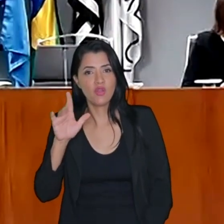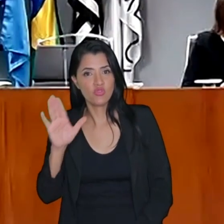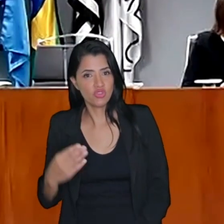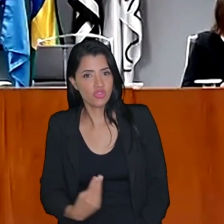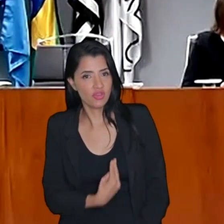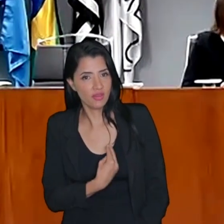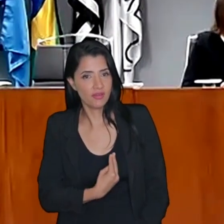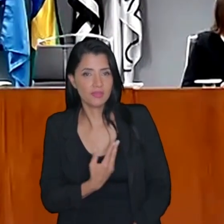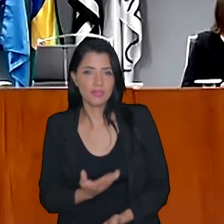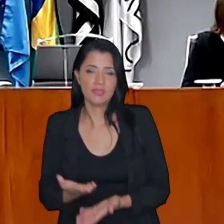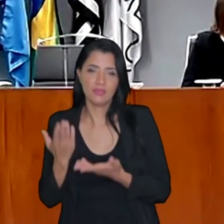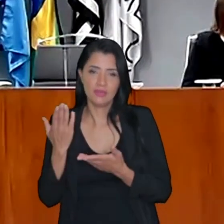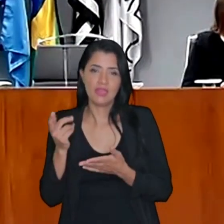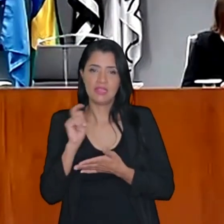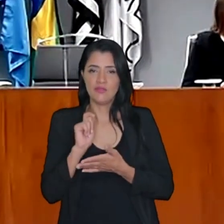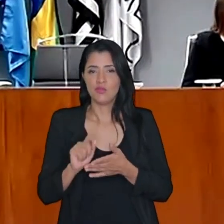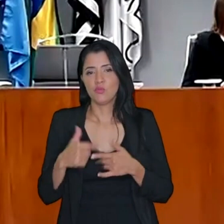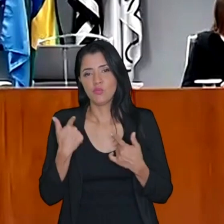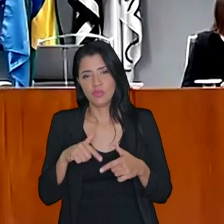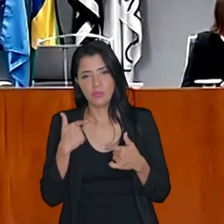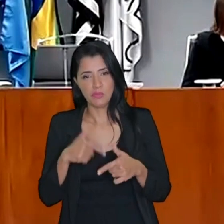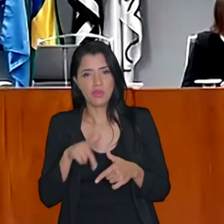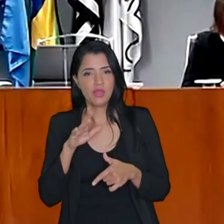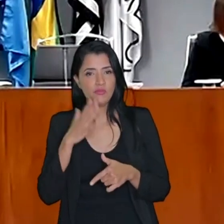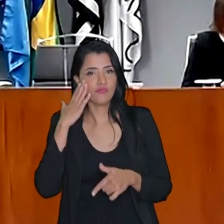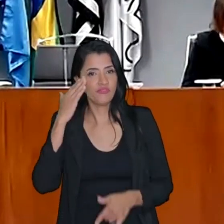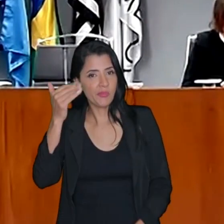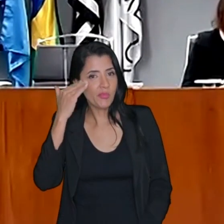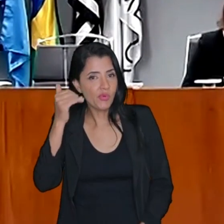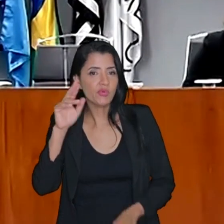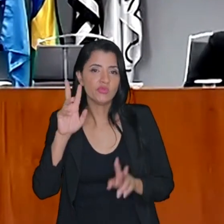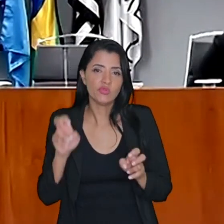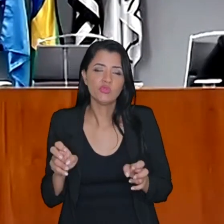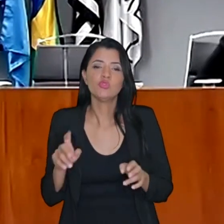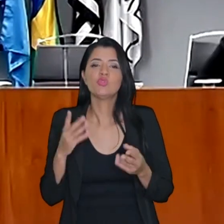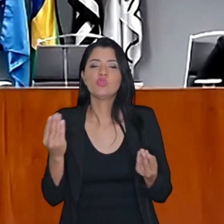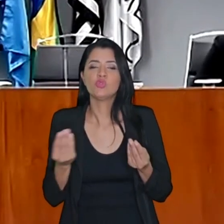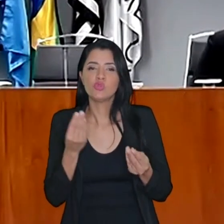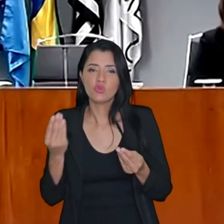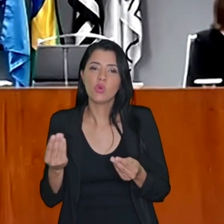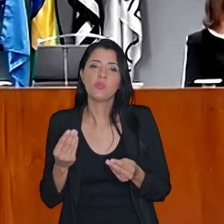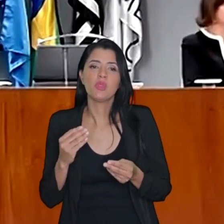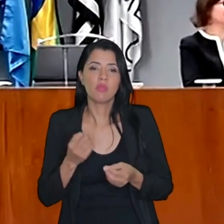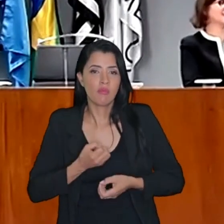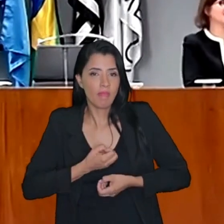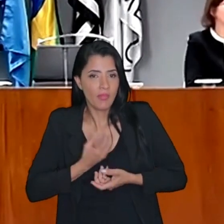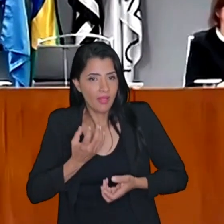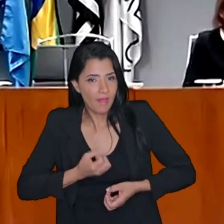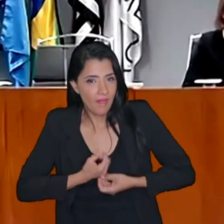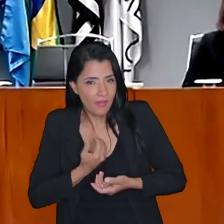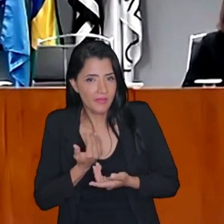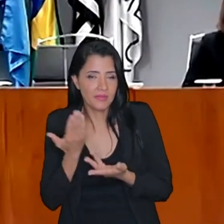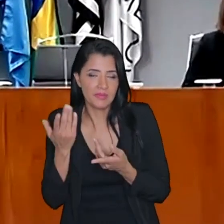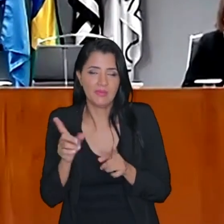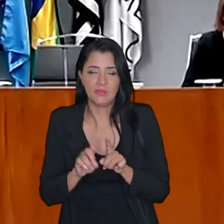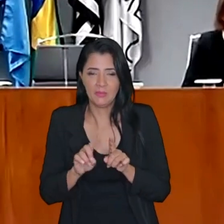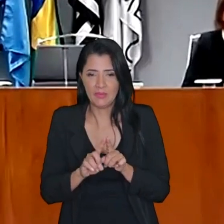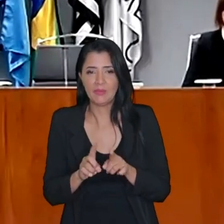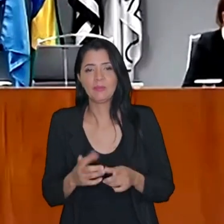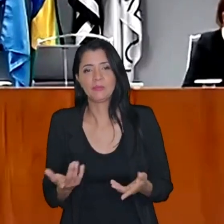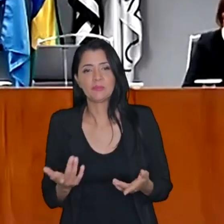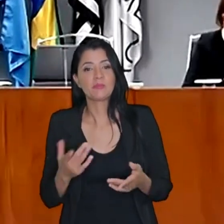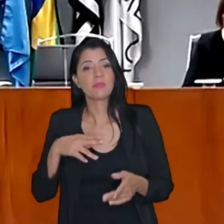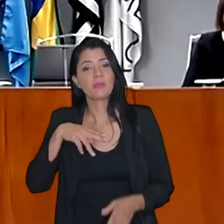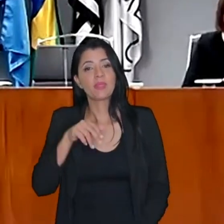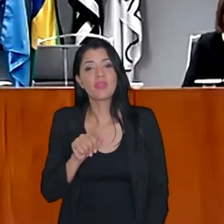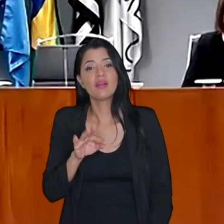aqui, já abri, escreveu um trabalho que já vai ficar famoso sobre a homologação da colaboração premiada,